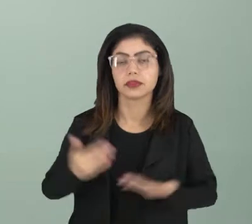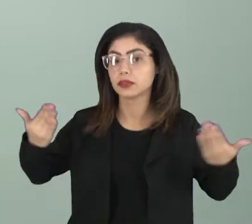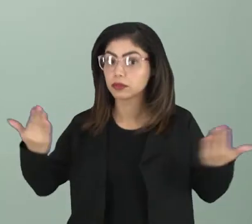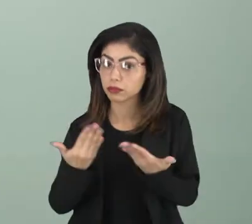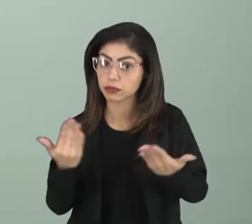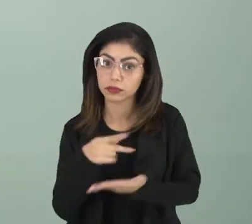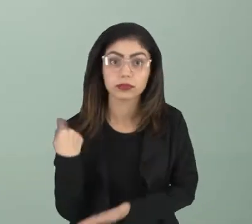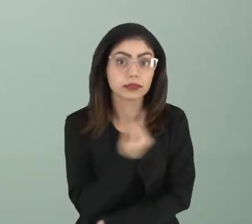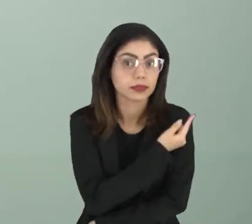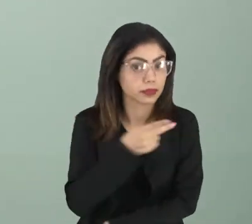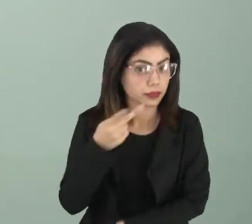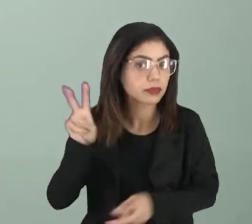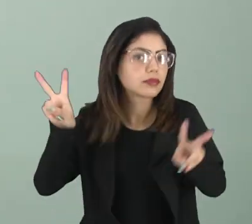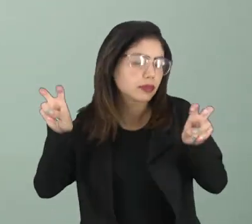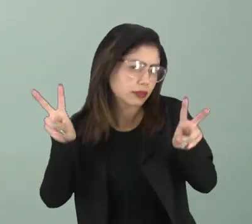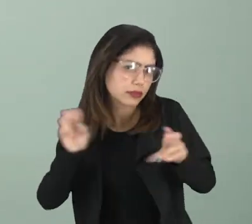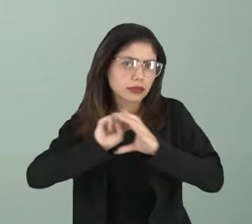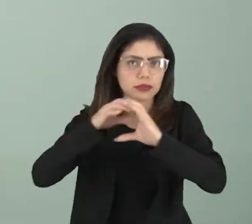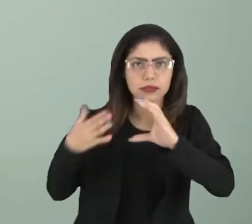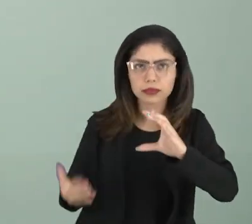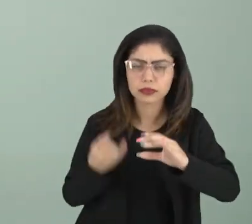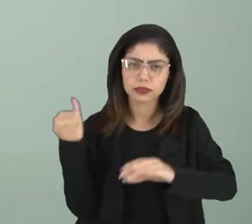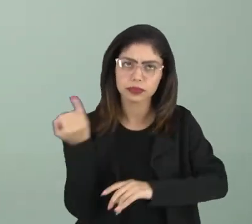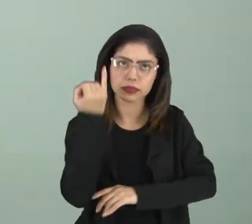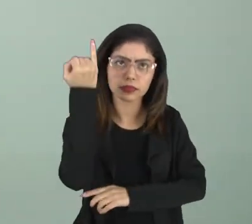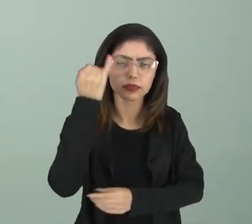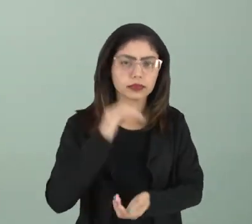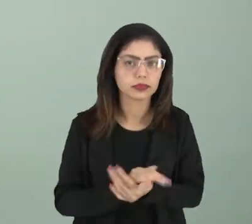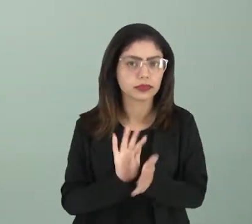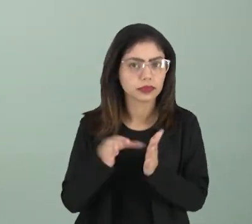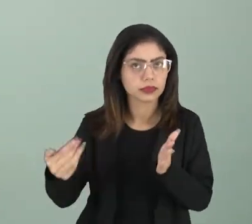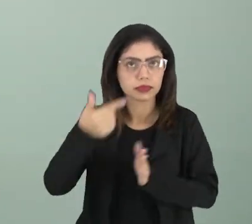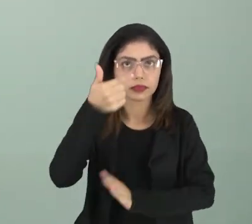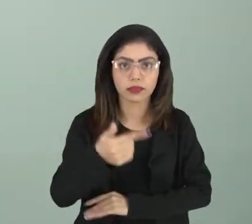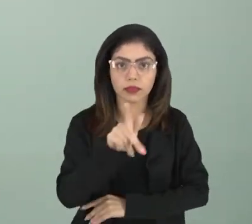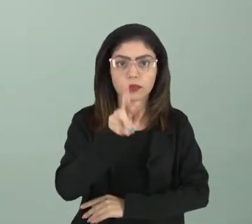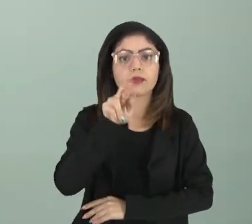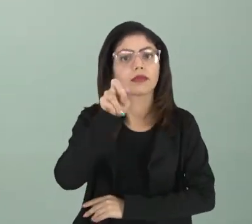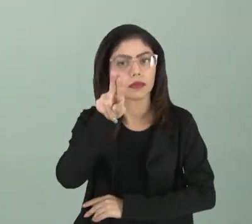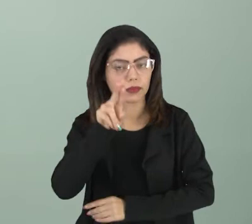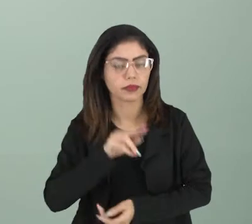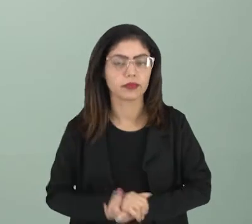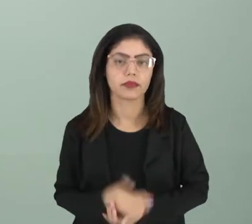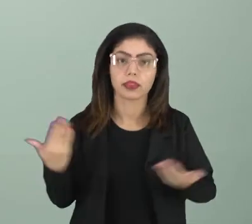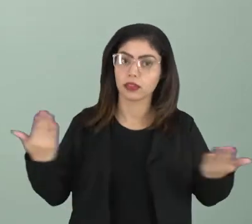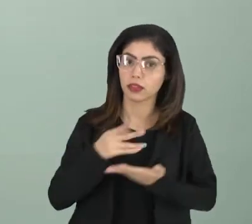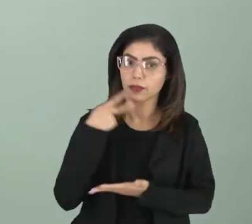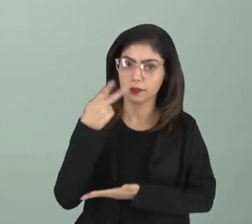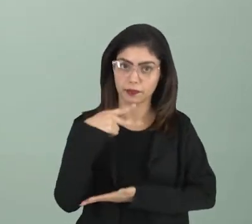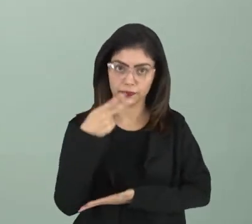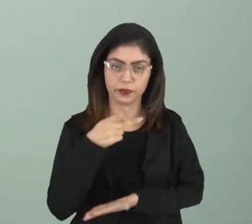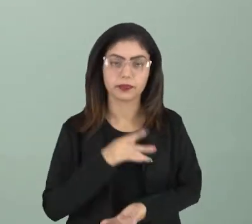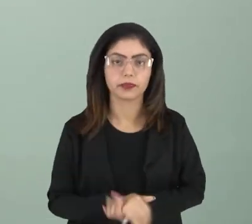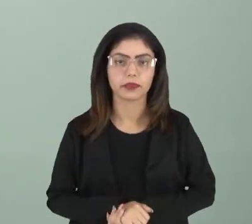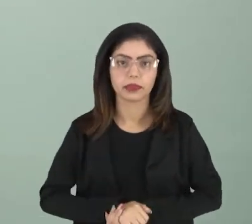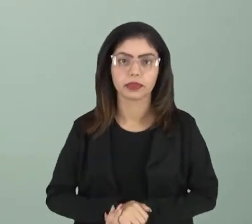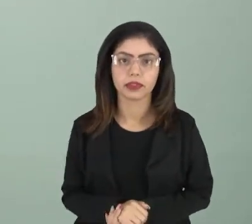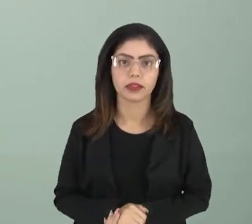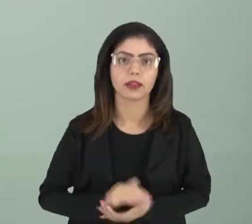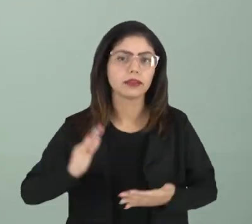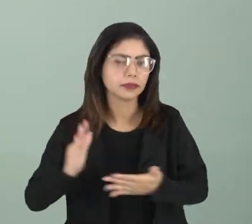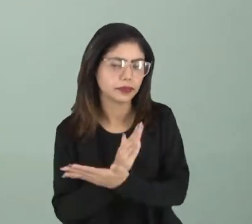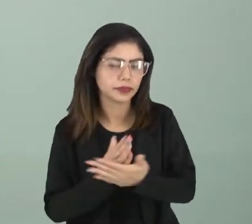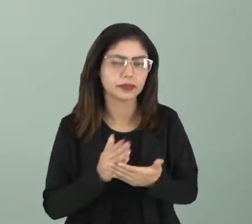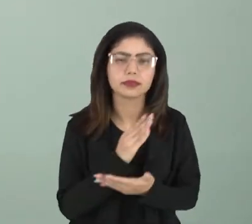a gente vai falar sobre características fundamentais do segundo grau. A gente vai falar sobre